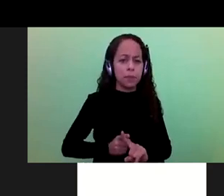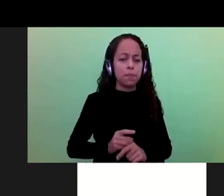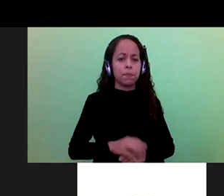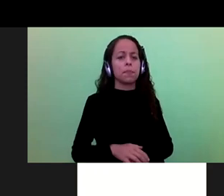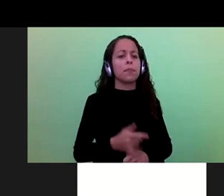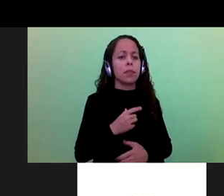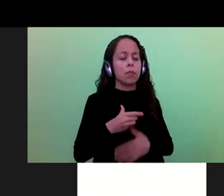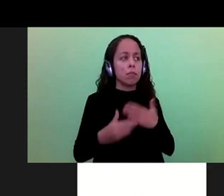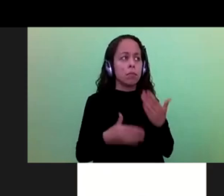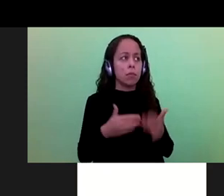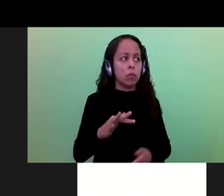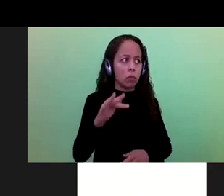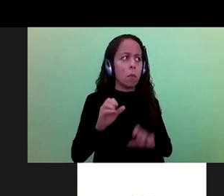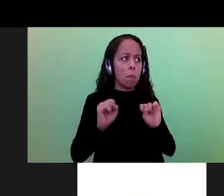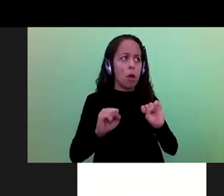a ser